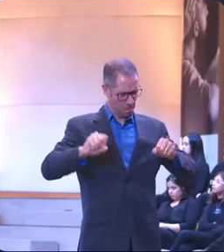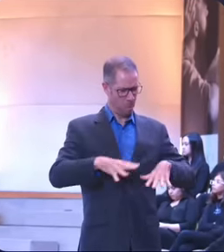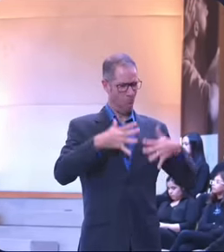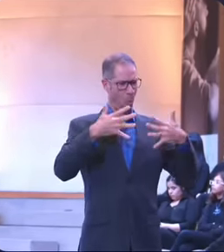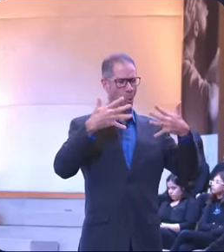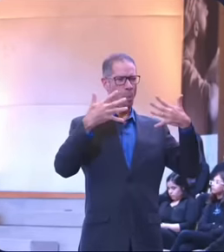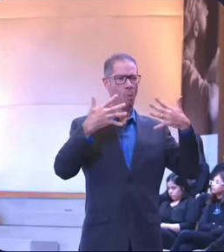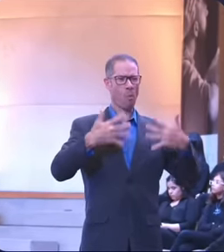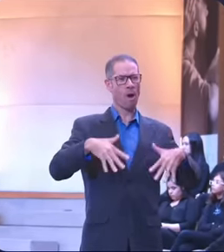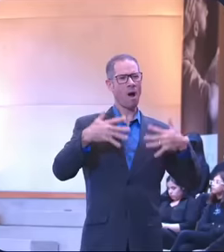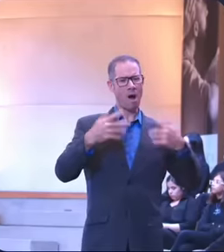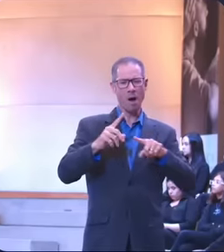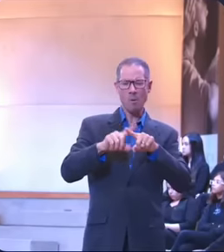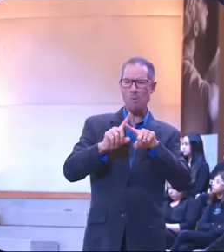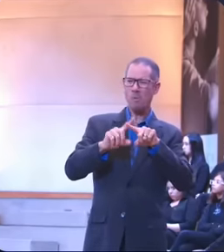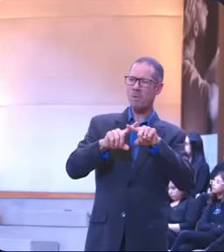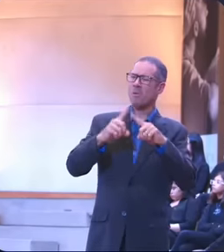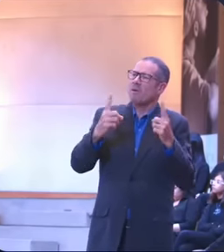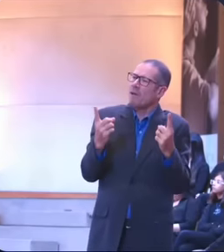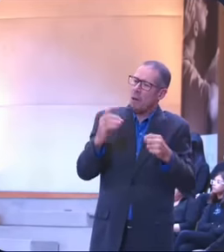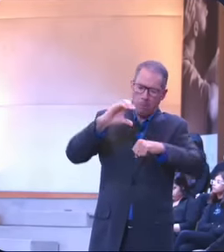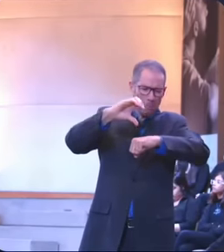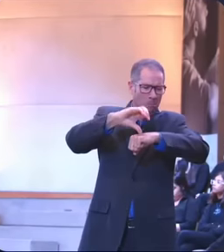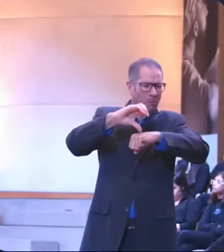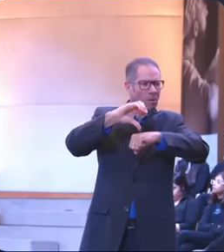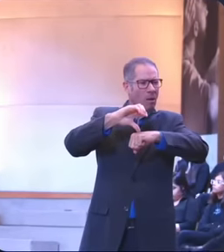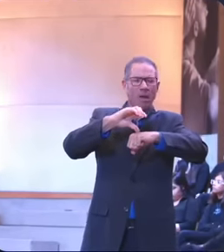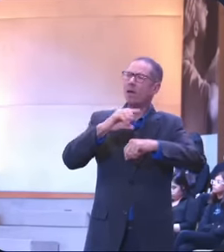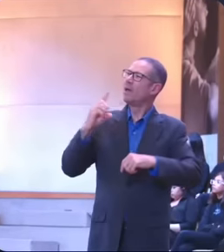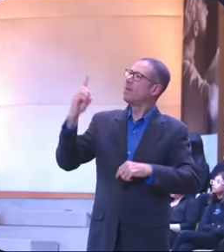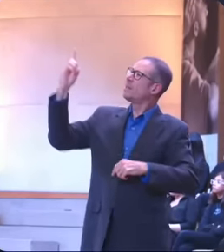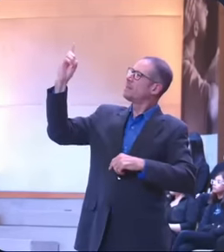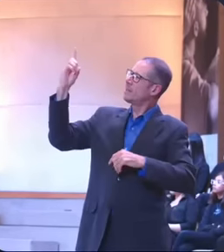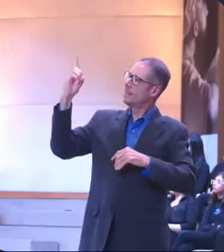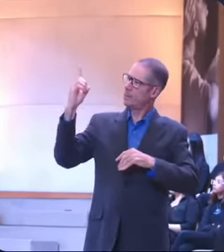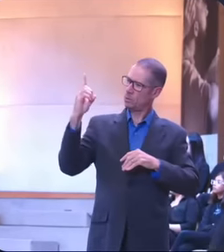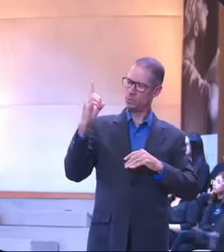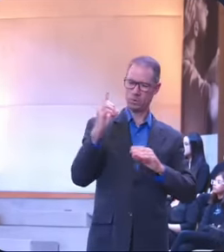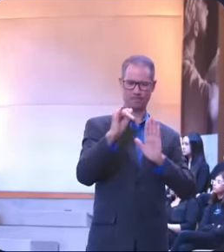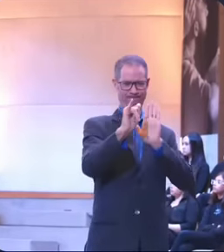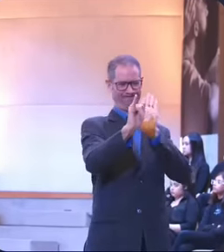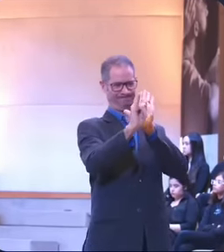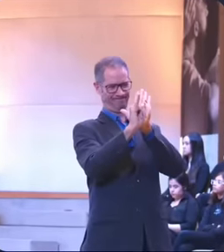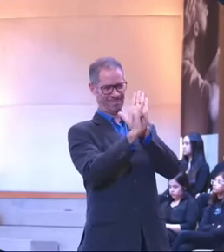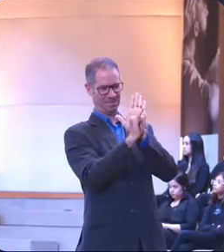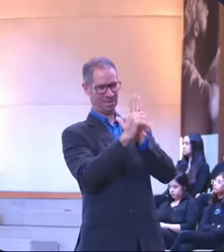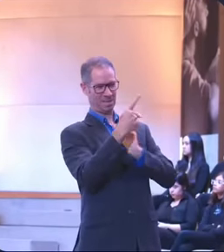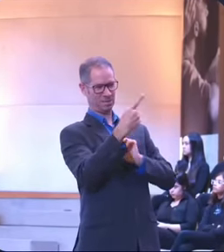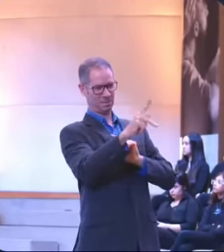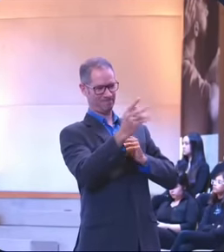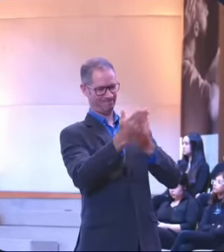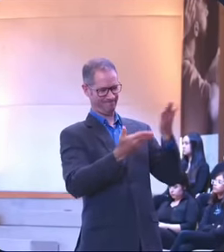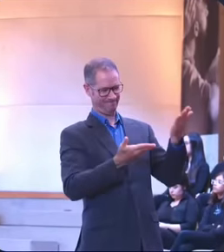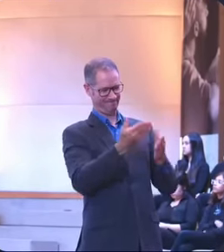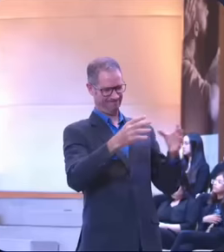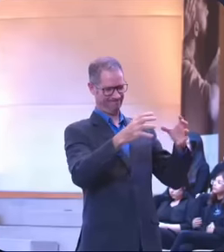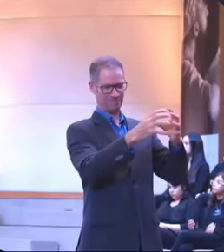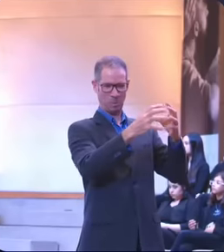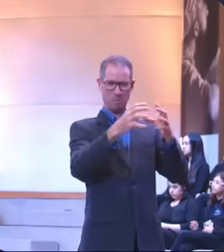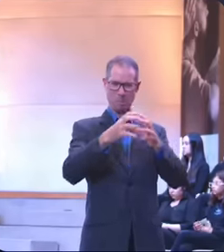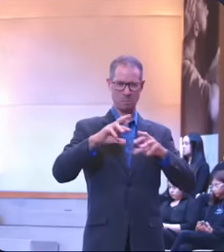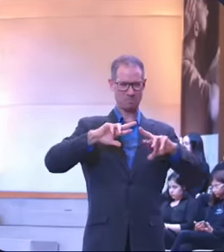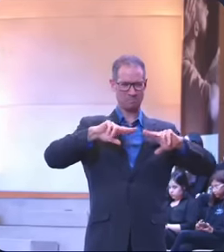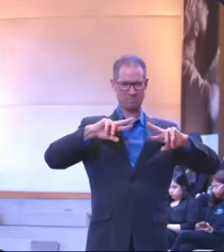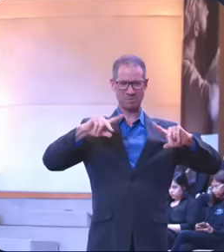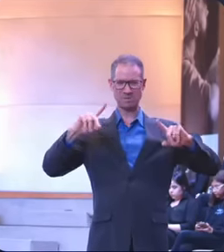efeitos. Por quê? Porque Deus se identifica com os seus servos, especialmente com o